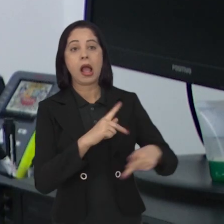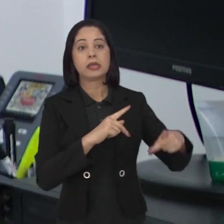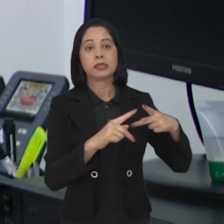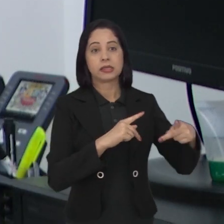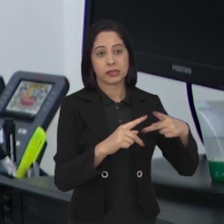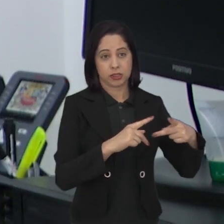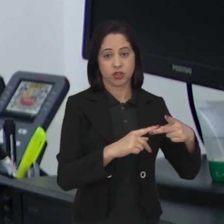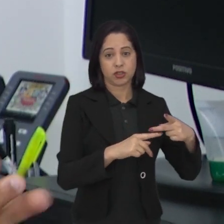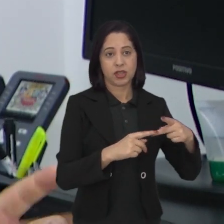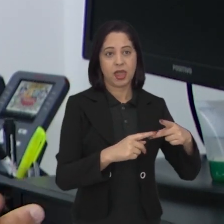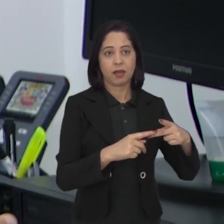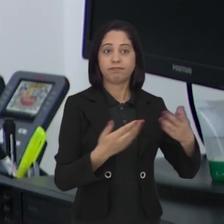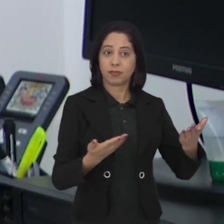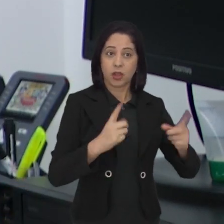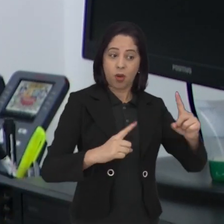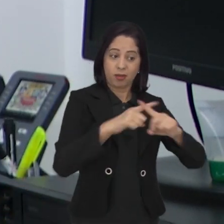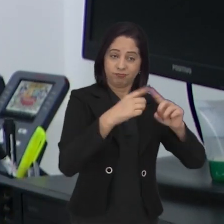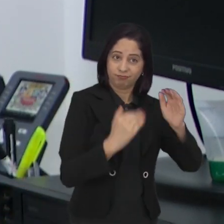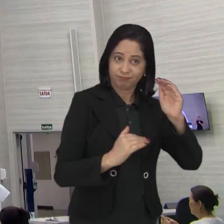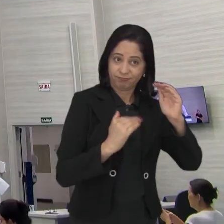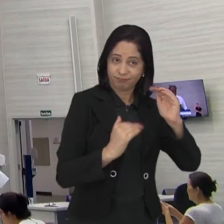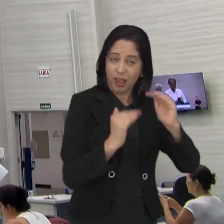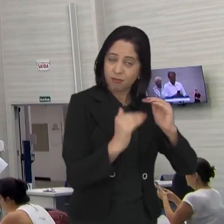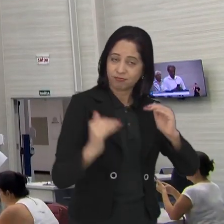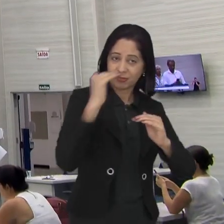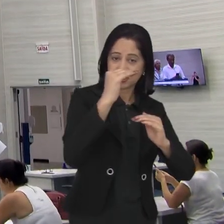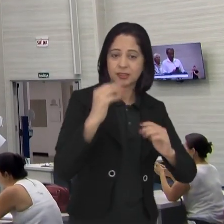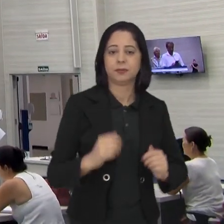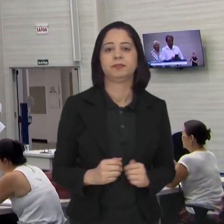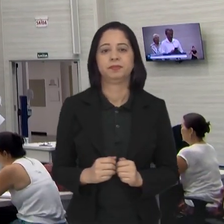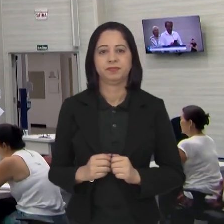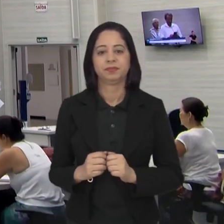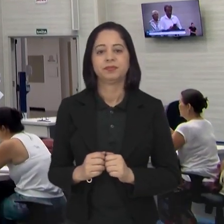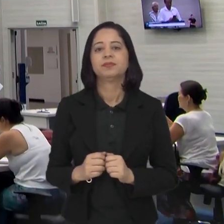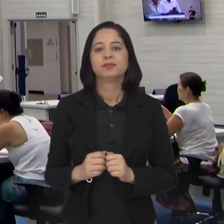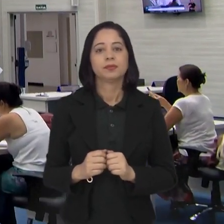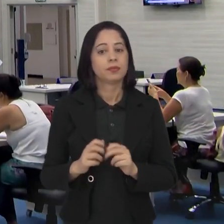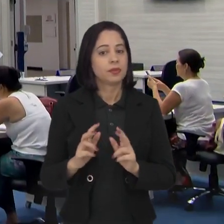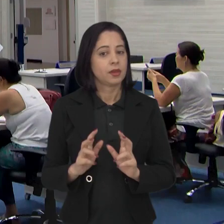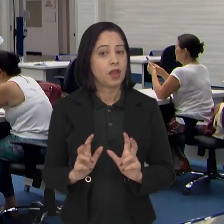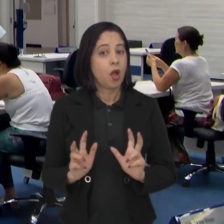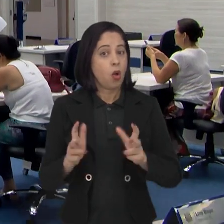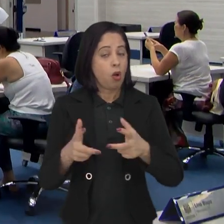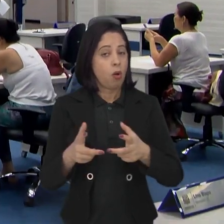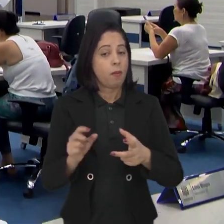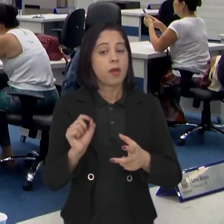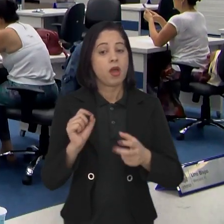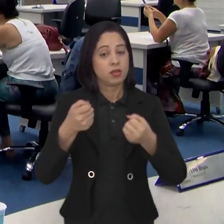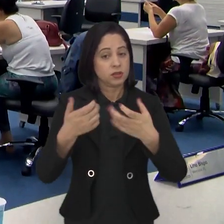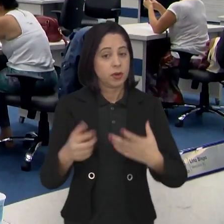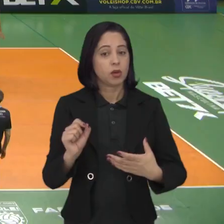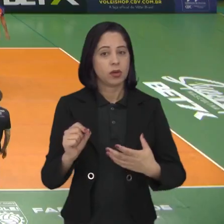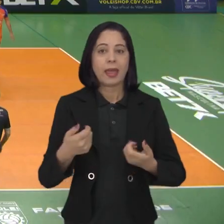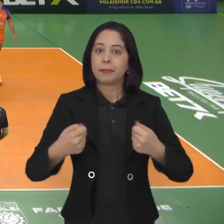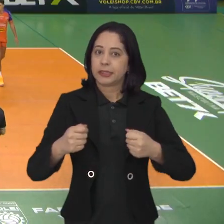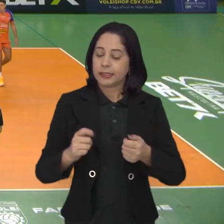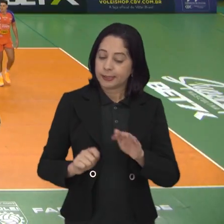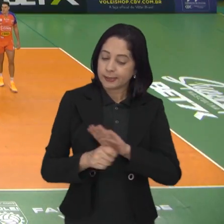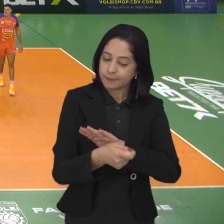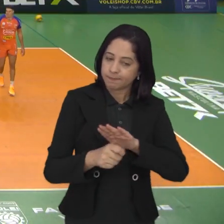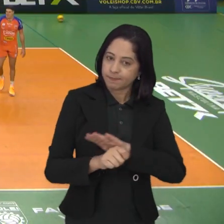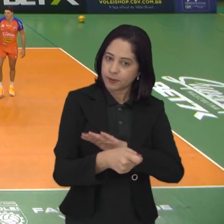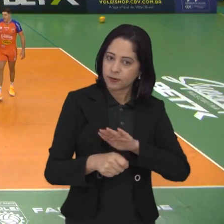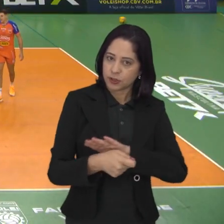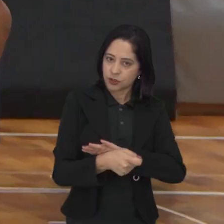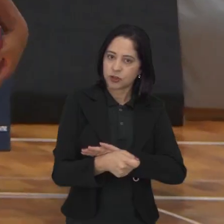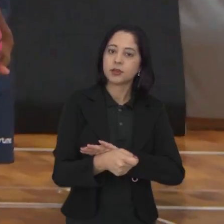ainda o grau de competição aqui no nosso município. O Legislativo ainda reforça a importância de se investir no esporte, para valorizar